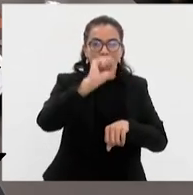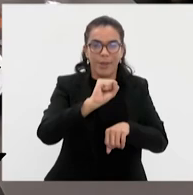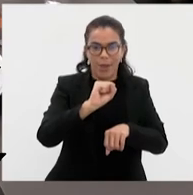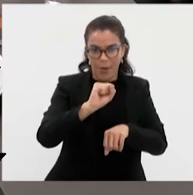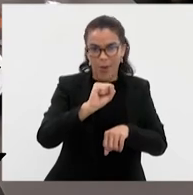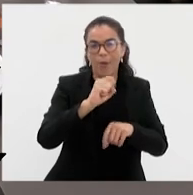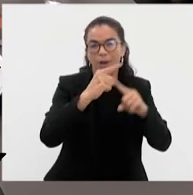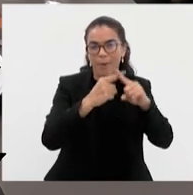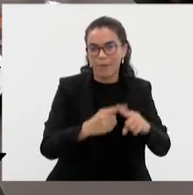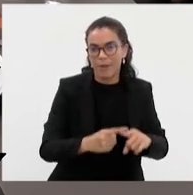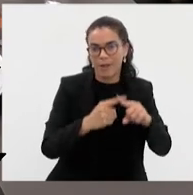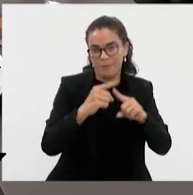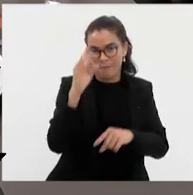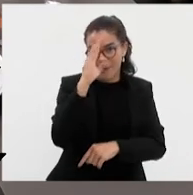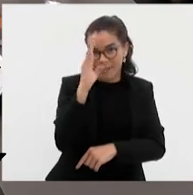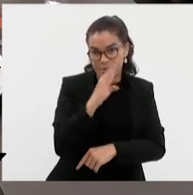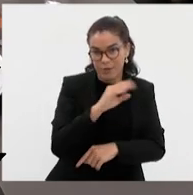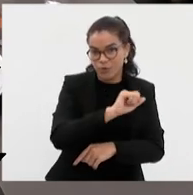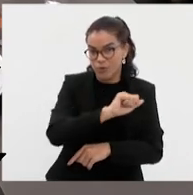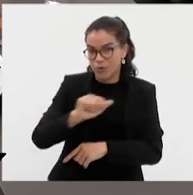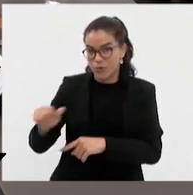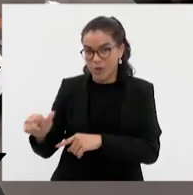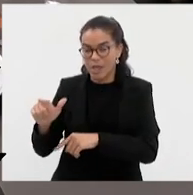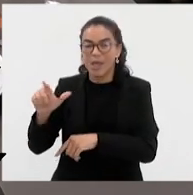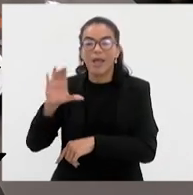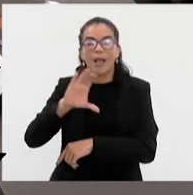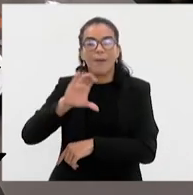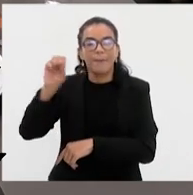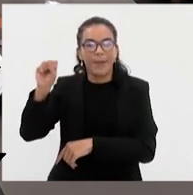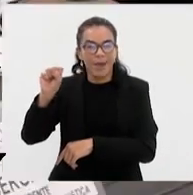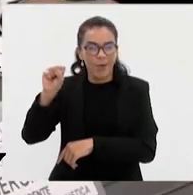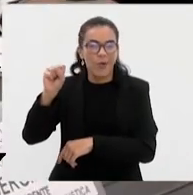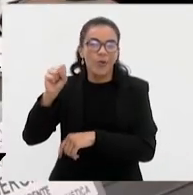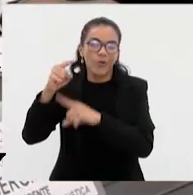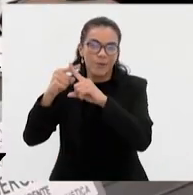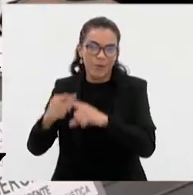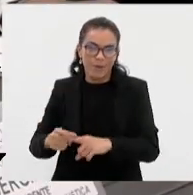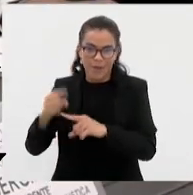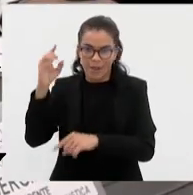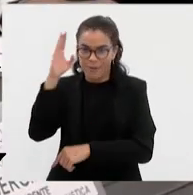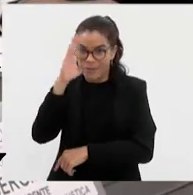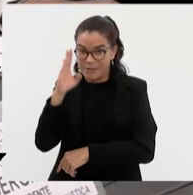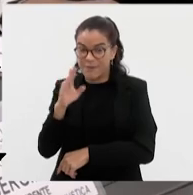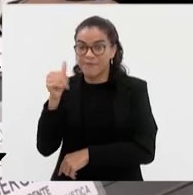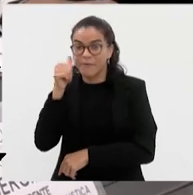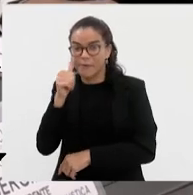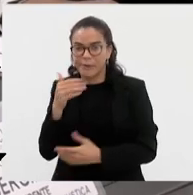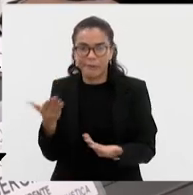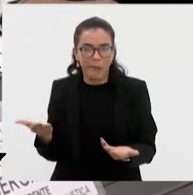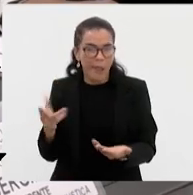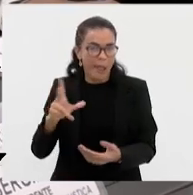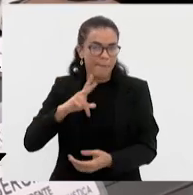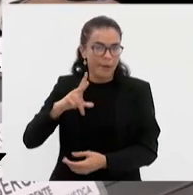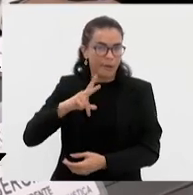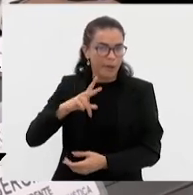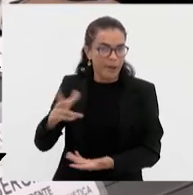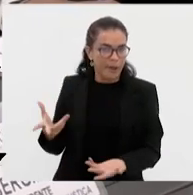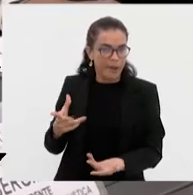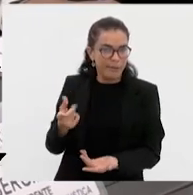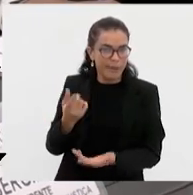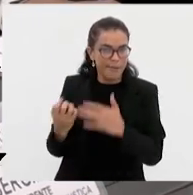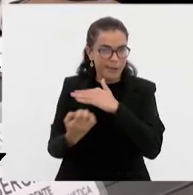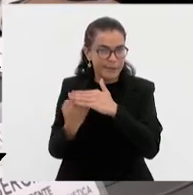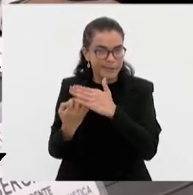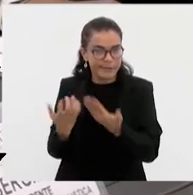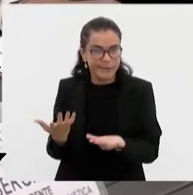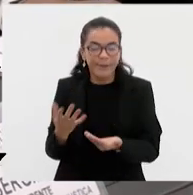Brasileiro masculino do que para o campeão do Campeonato Brasileiro feminino. Esses recursos são privados. Caso o Estado do Rio de Janeiro